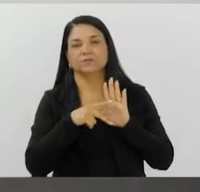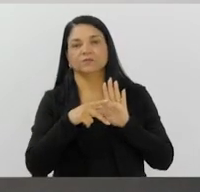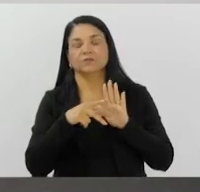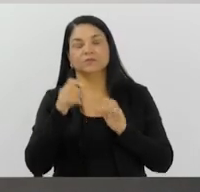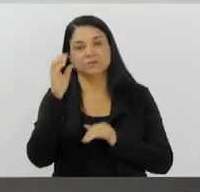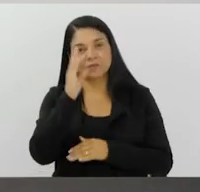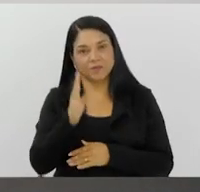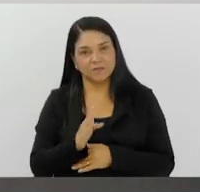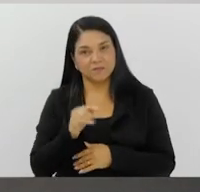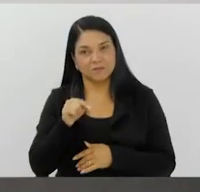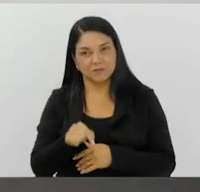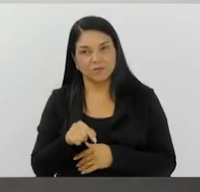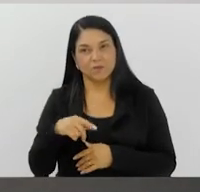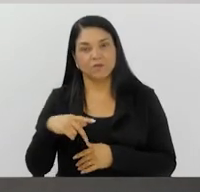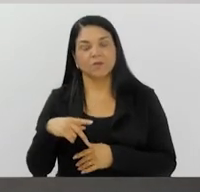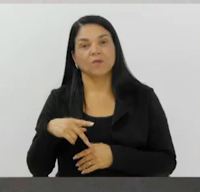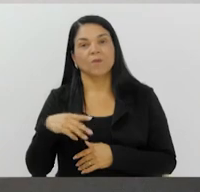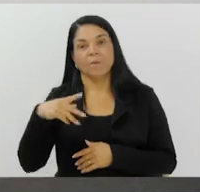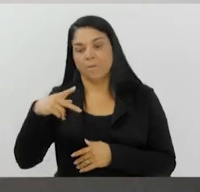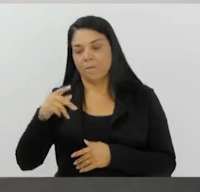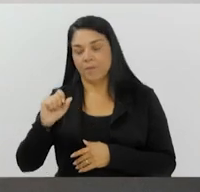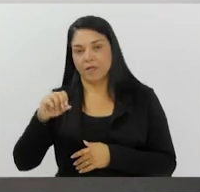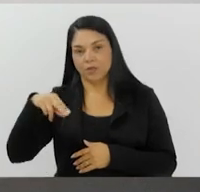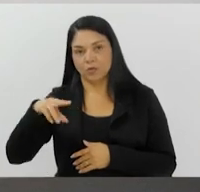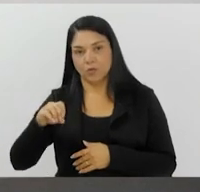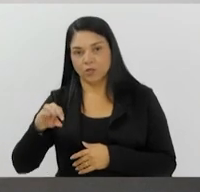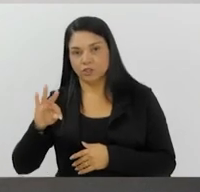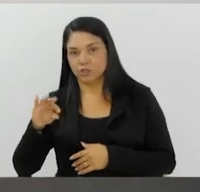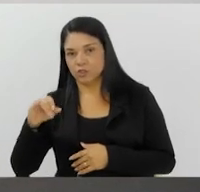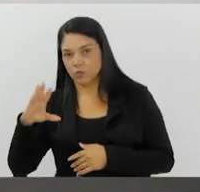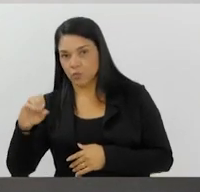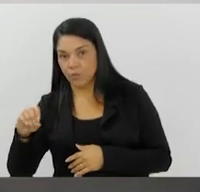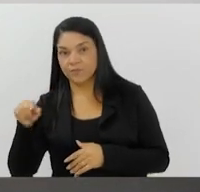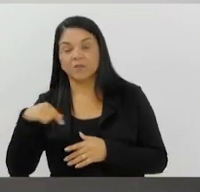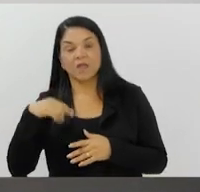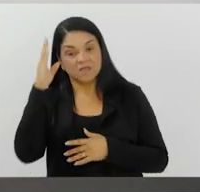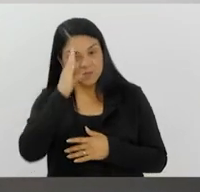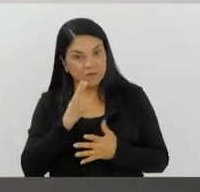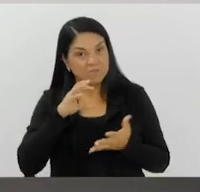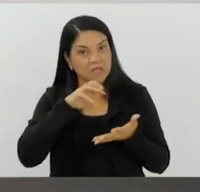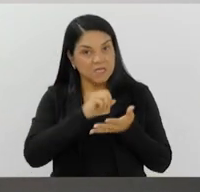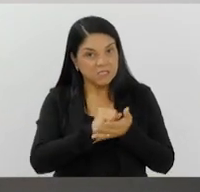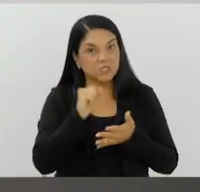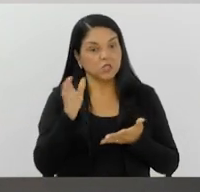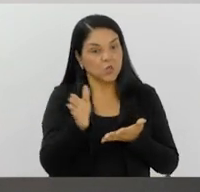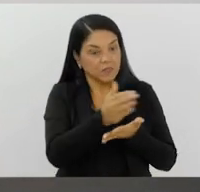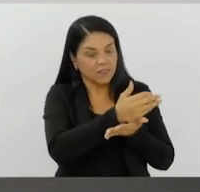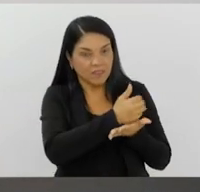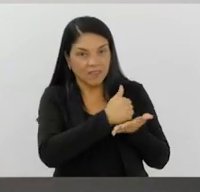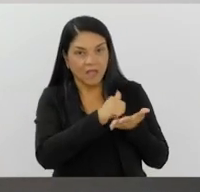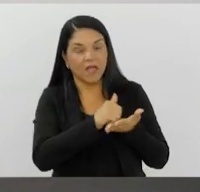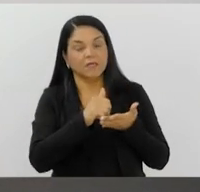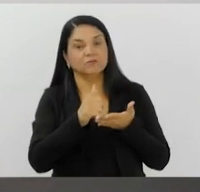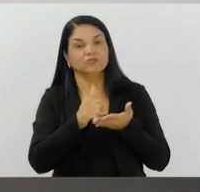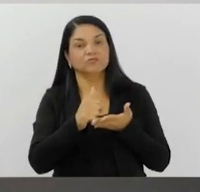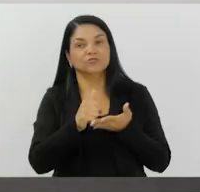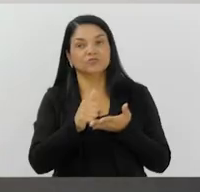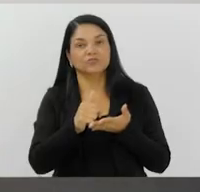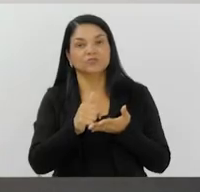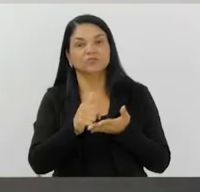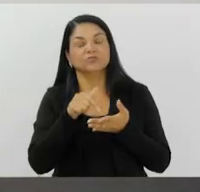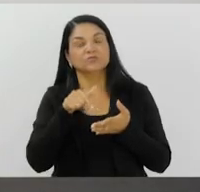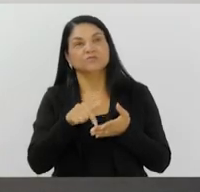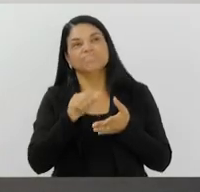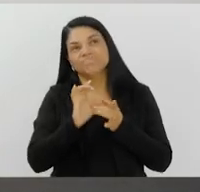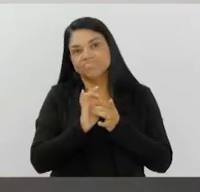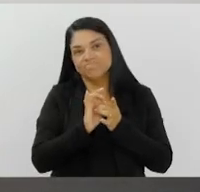produziu que só no Brasil a gente conseguiu registrar isso com dados que a gente tem eh disponíveis né que são de